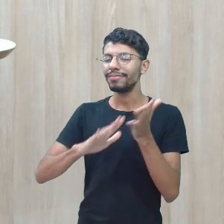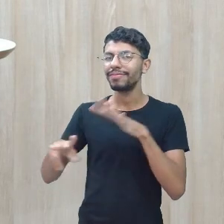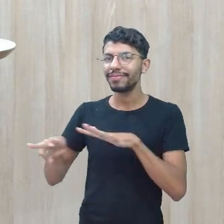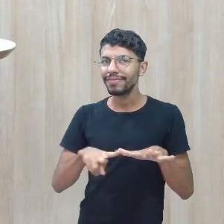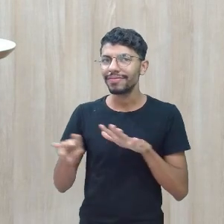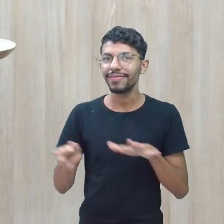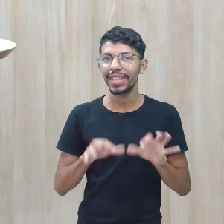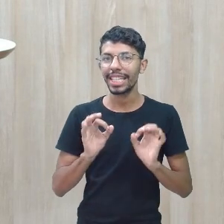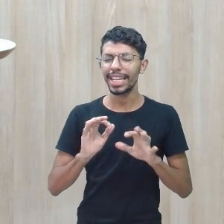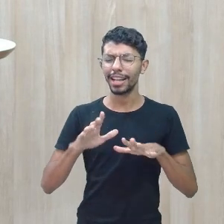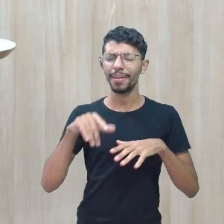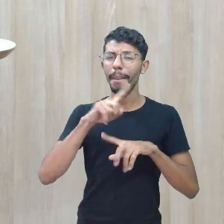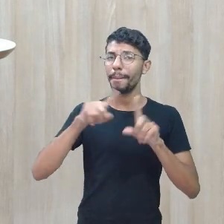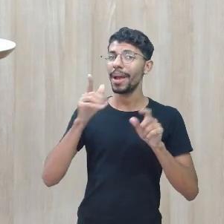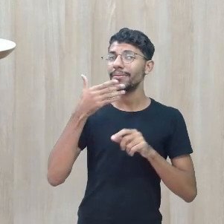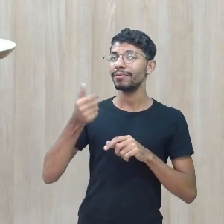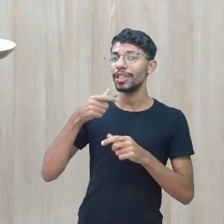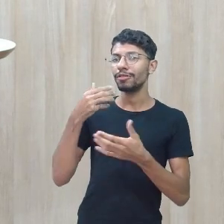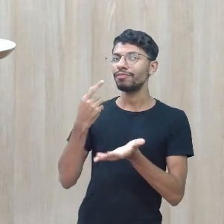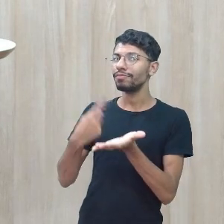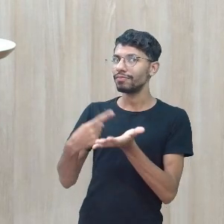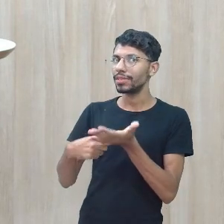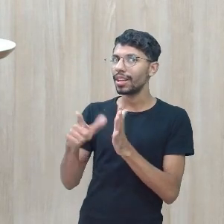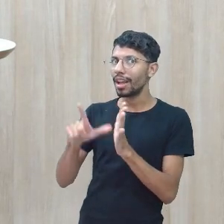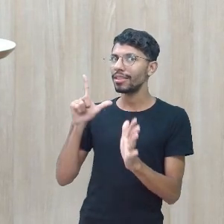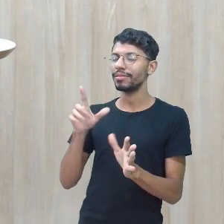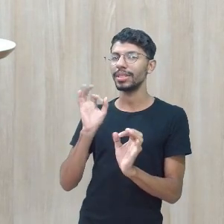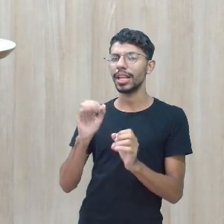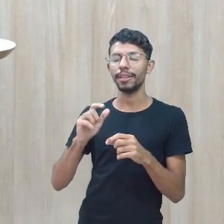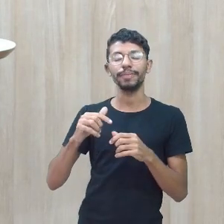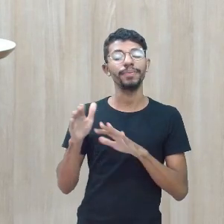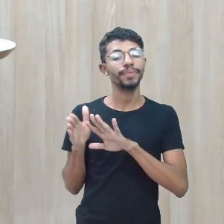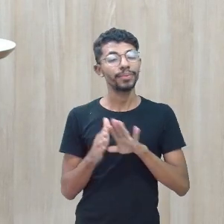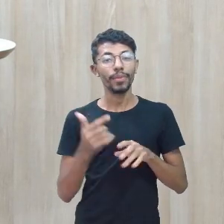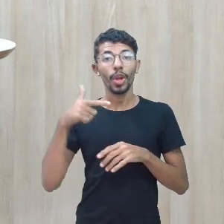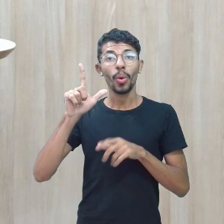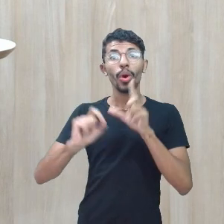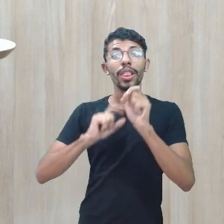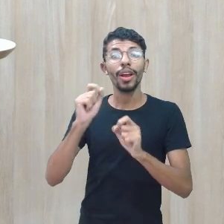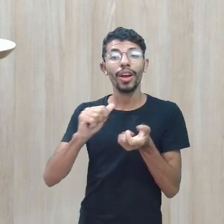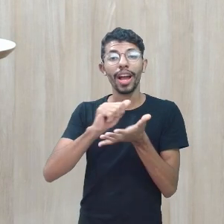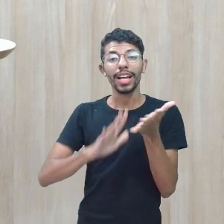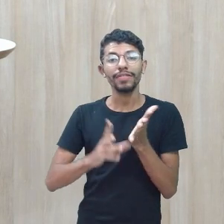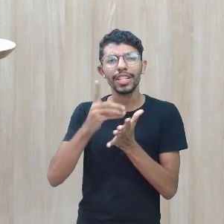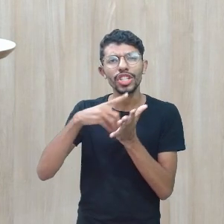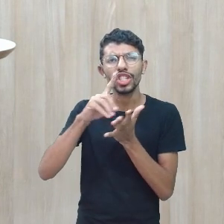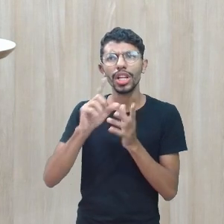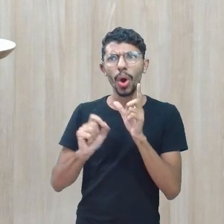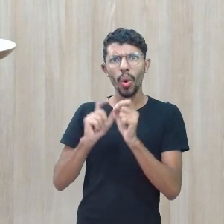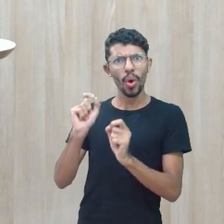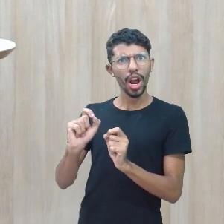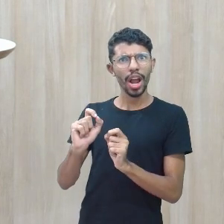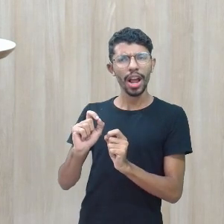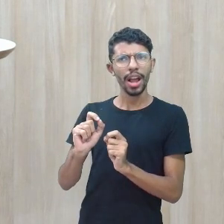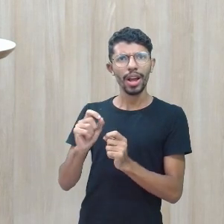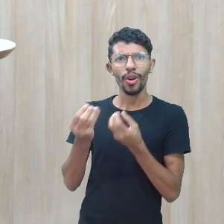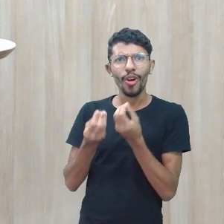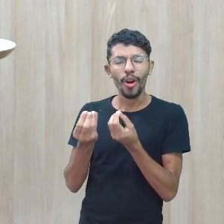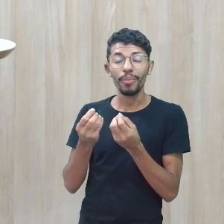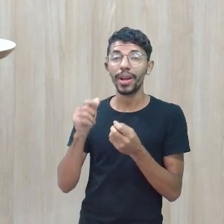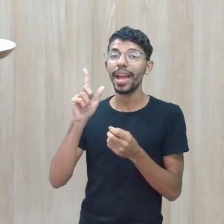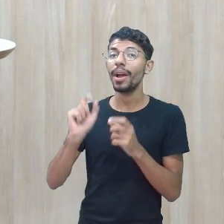interessante combinar com ele. O outro é a atividade digital. E o que é que tem na atividade digital, professora? São questões de múltipla